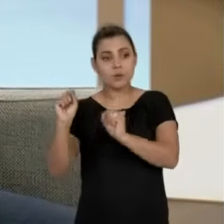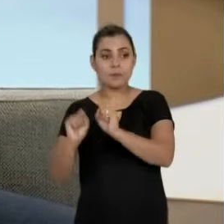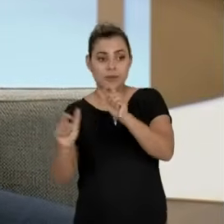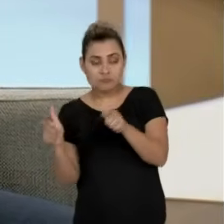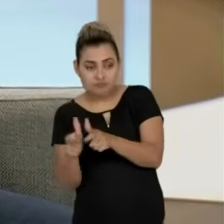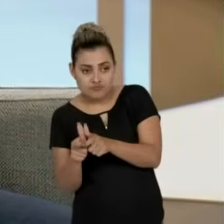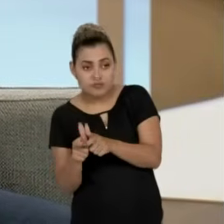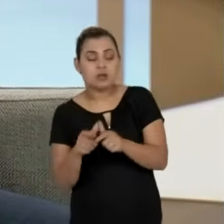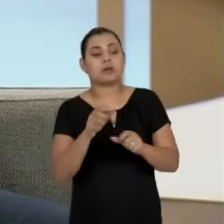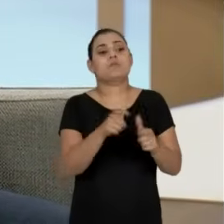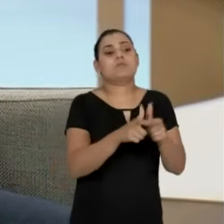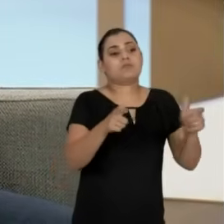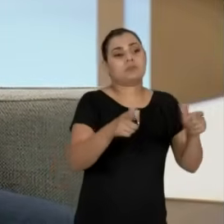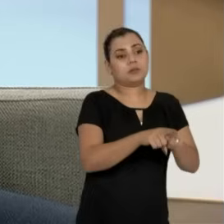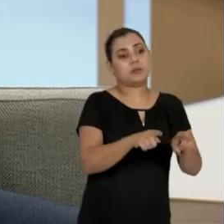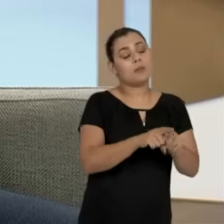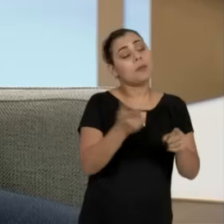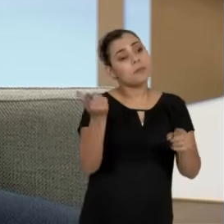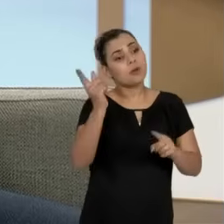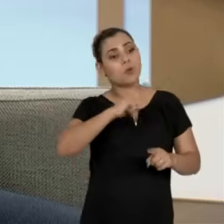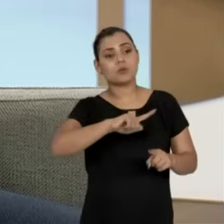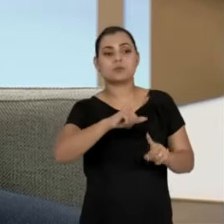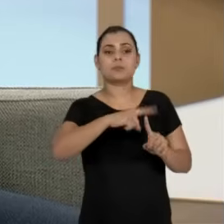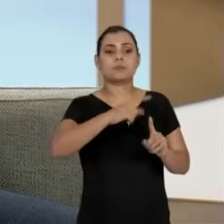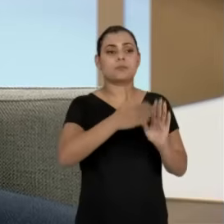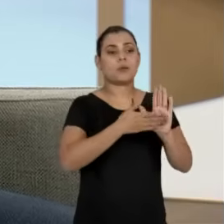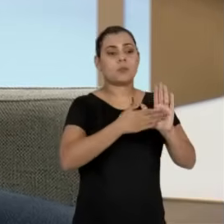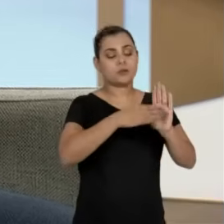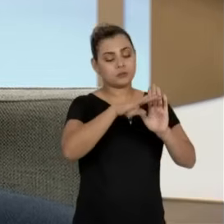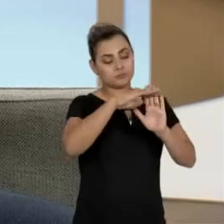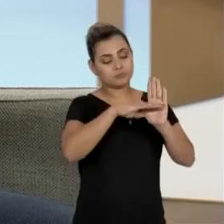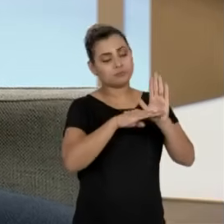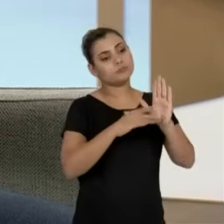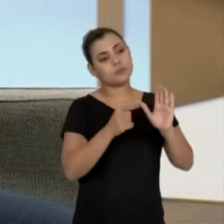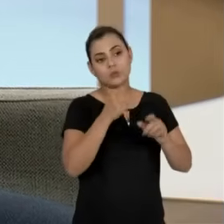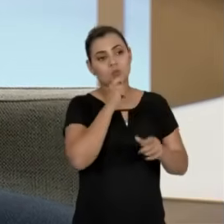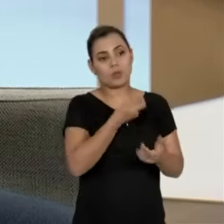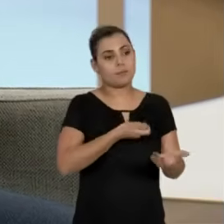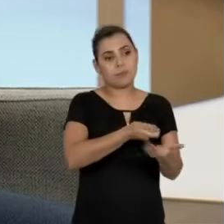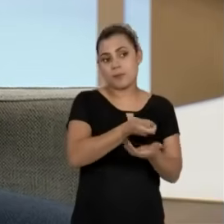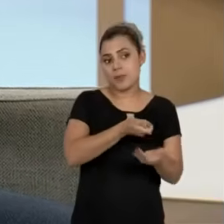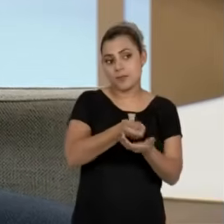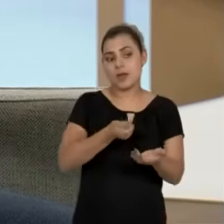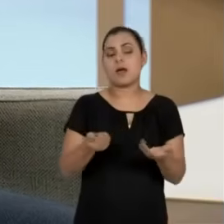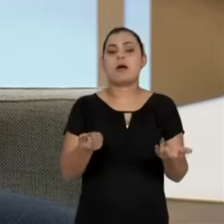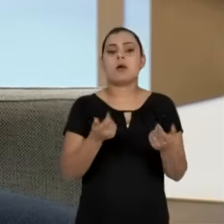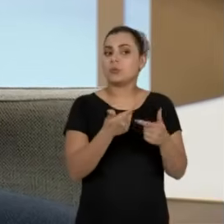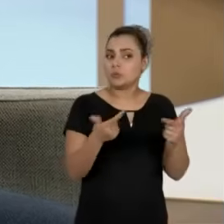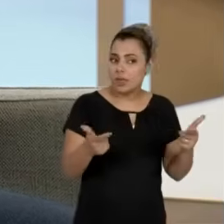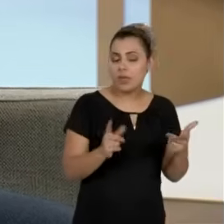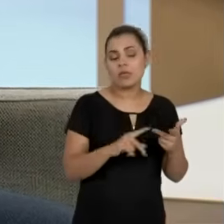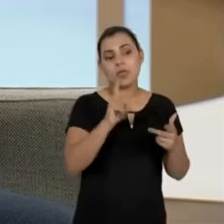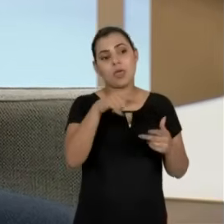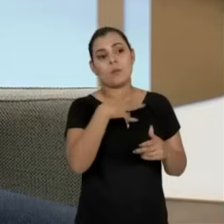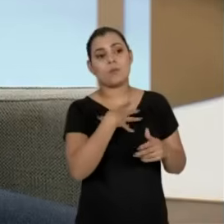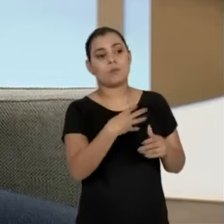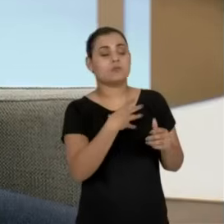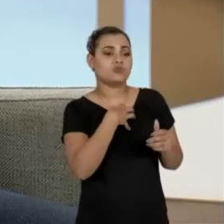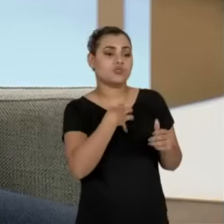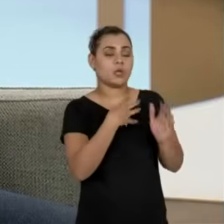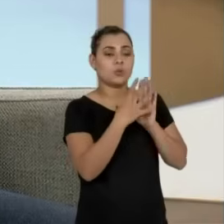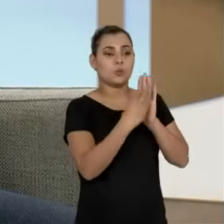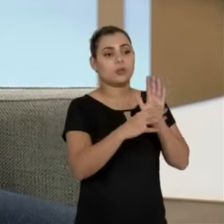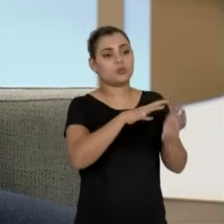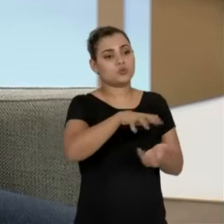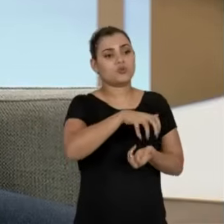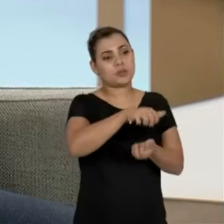também, para esse tipo de proposta, né? Que também não usa muito agrotóxico, sabe? É um modelo muito bacana,